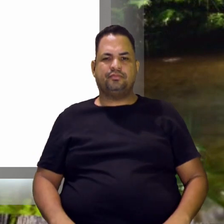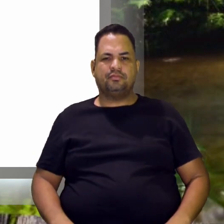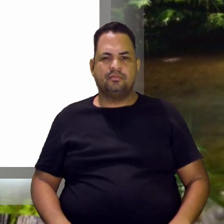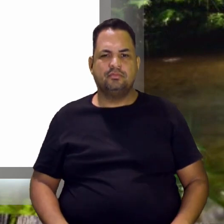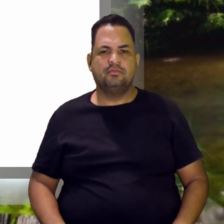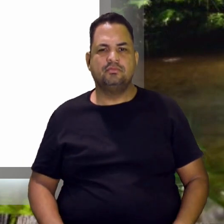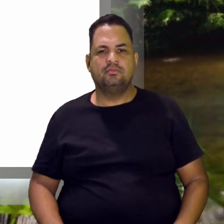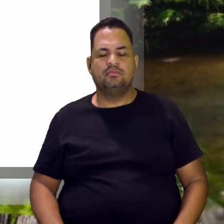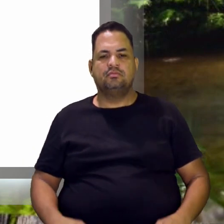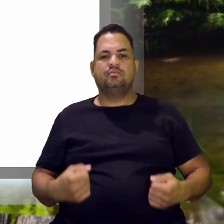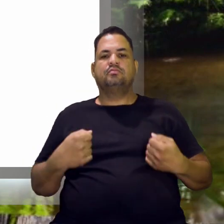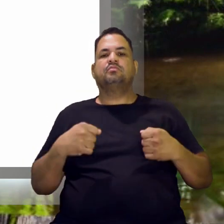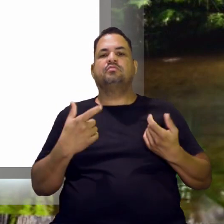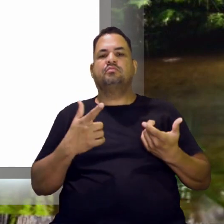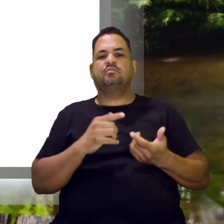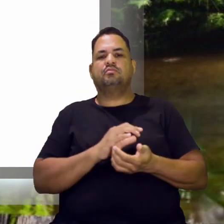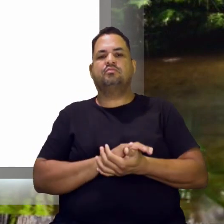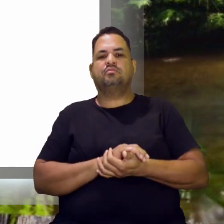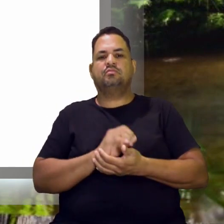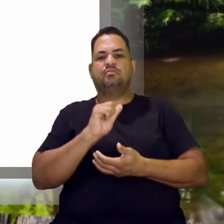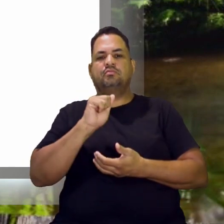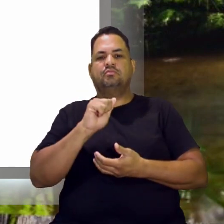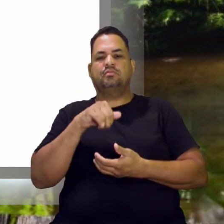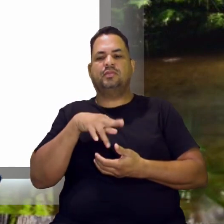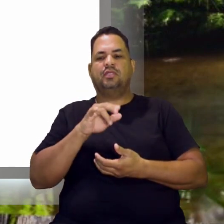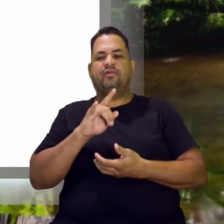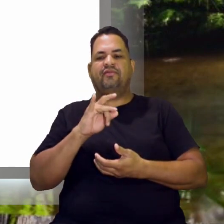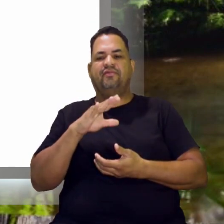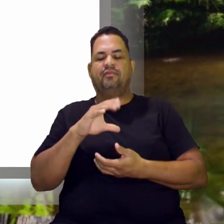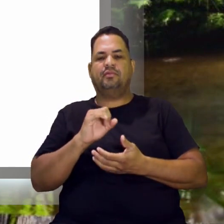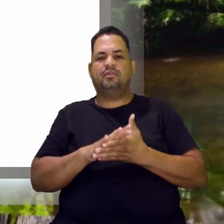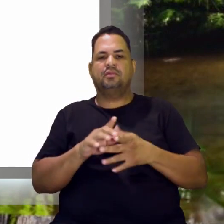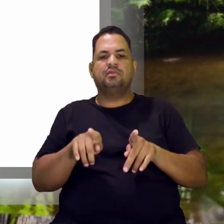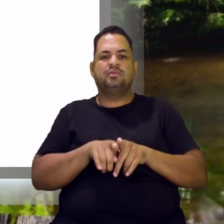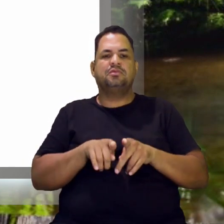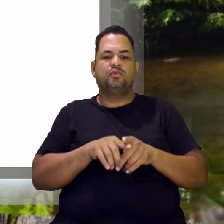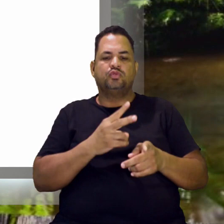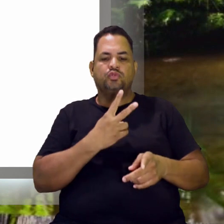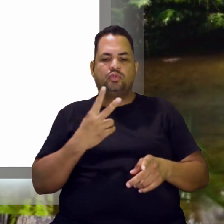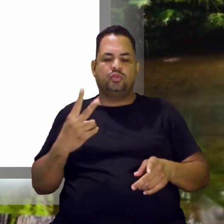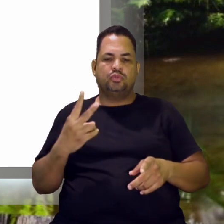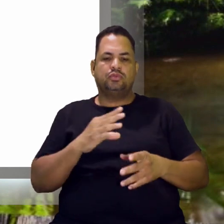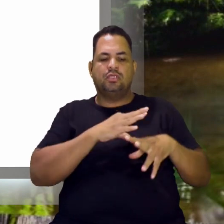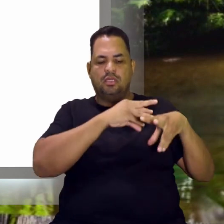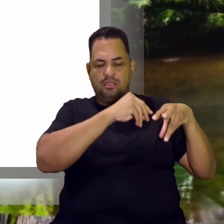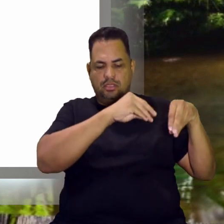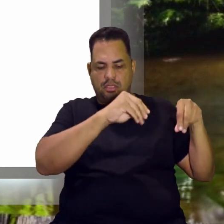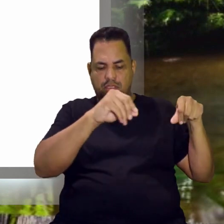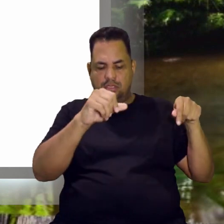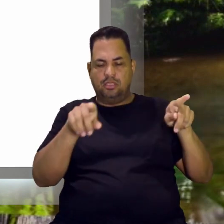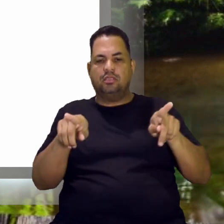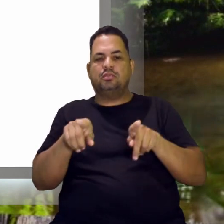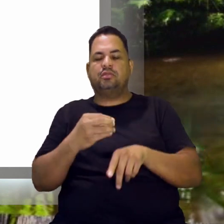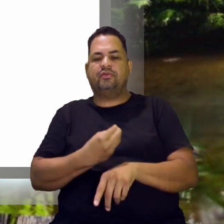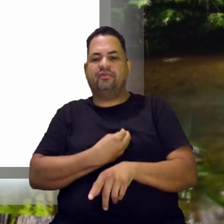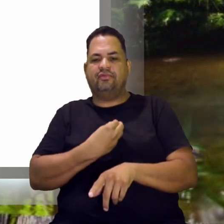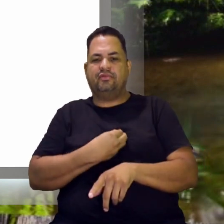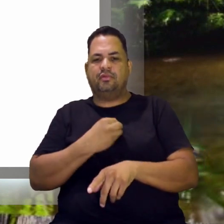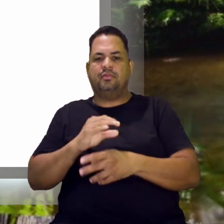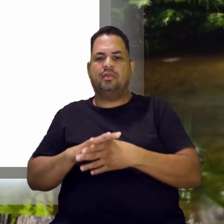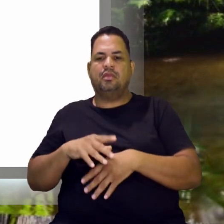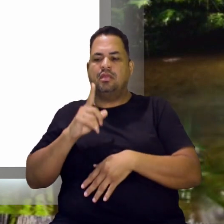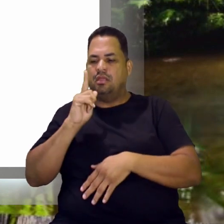animal também que a gente pode, o nome já diz, é anfíbio, ele é aquático quanto terrestre. Por quê? Porque ele tem mecanismos